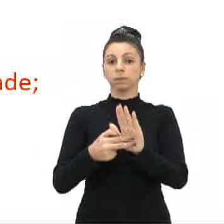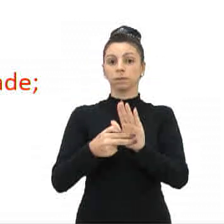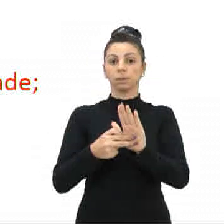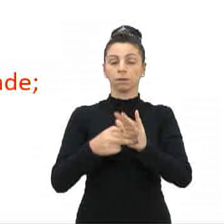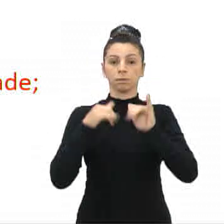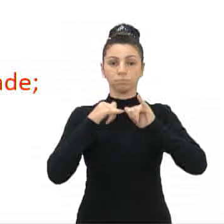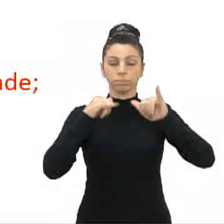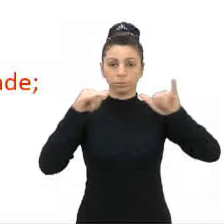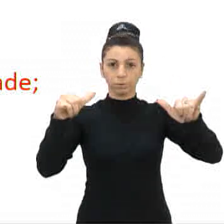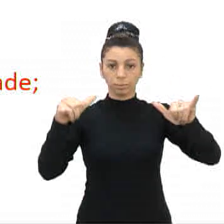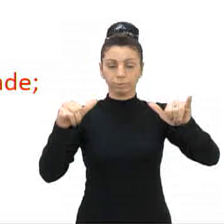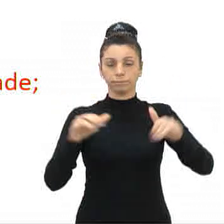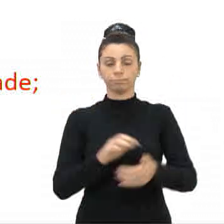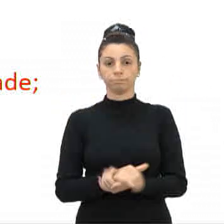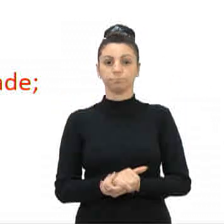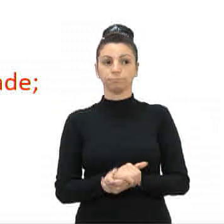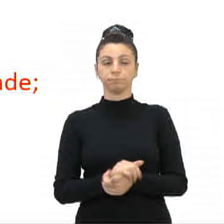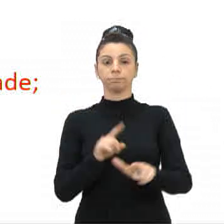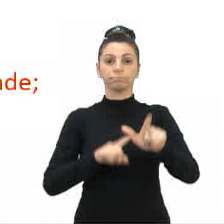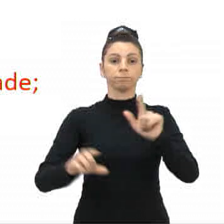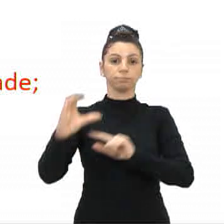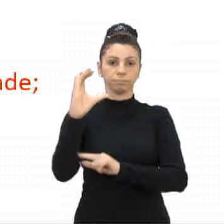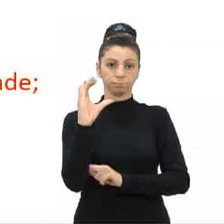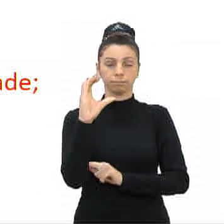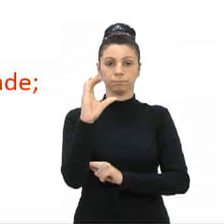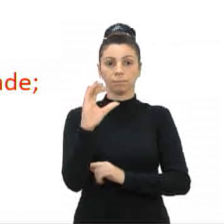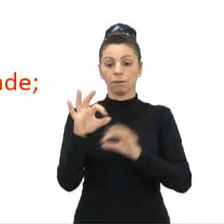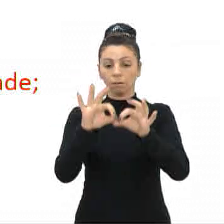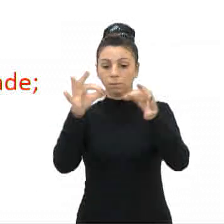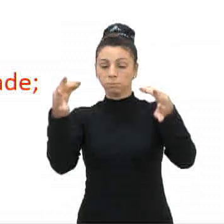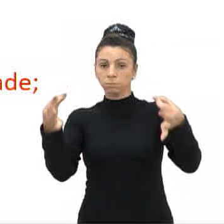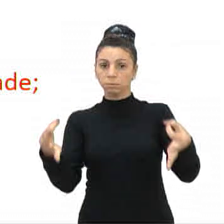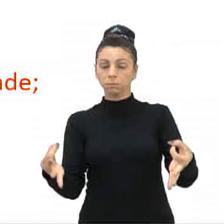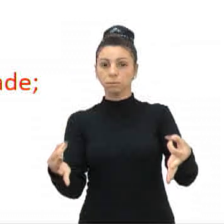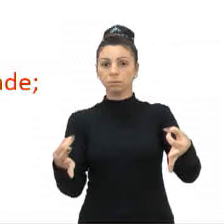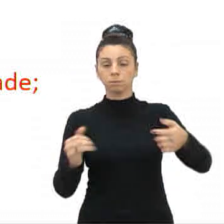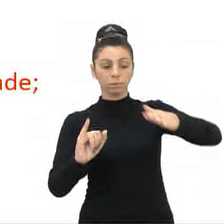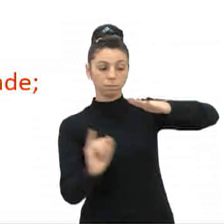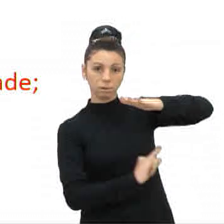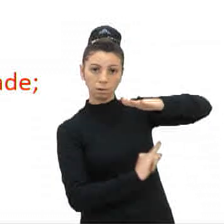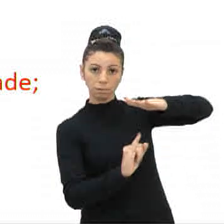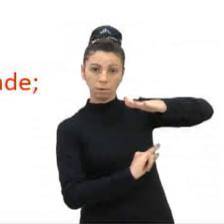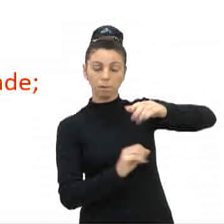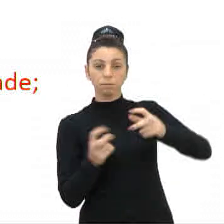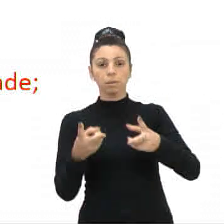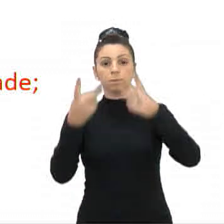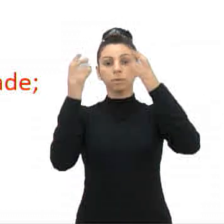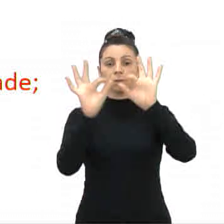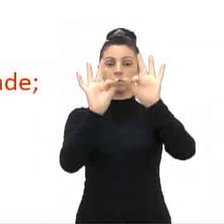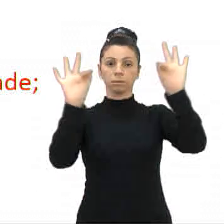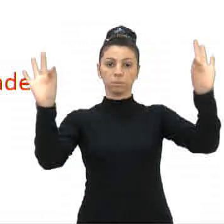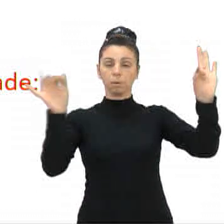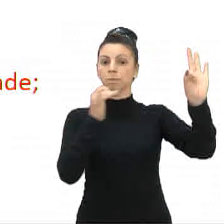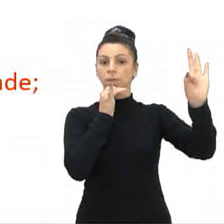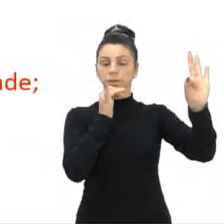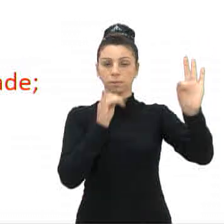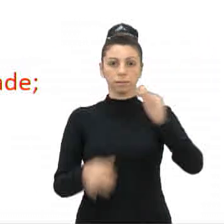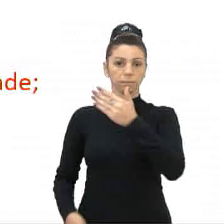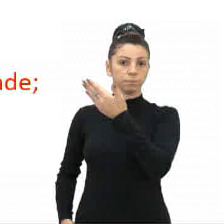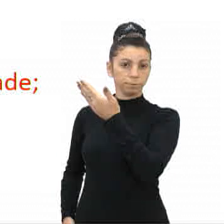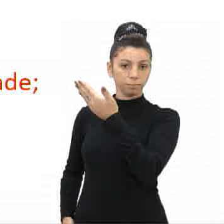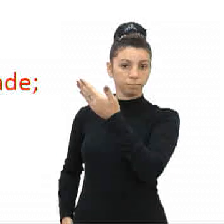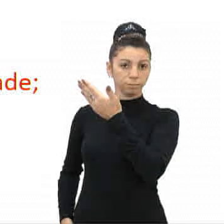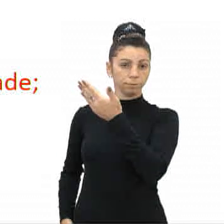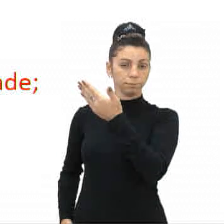C, a linguagem simples e coloquial pode ser observada, né, nas frases, por exemplo, podem ter outros exemplos, né, galera?